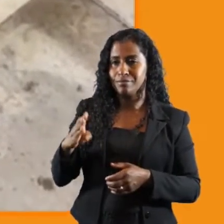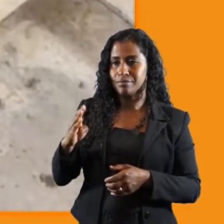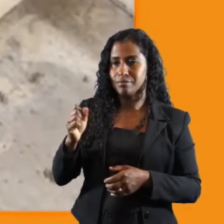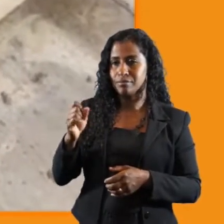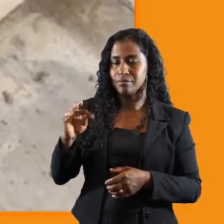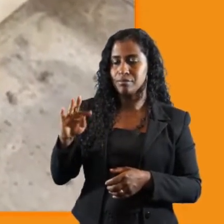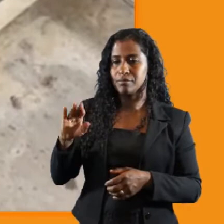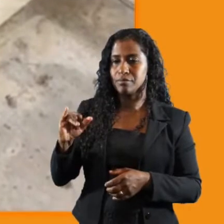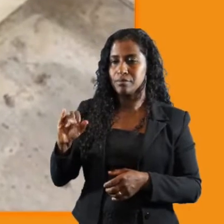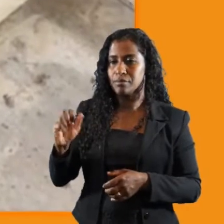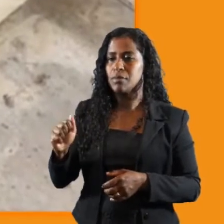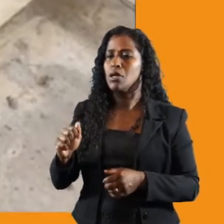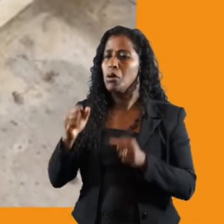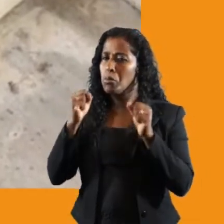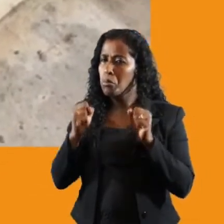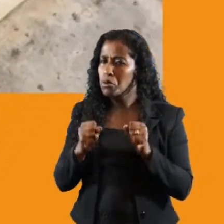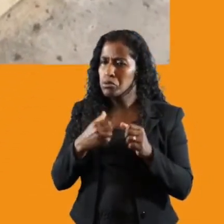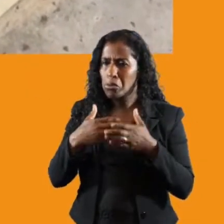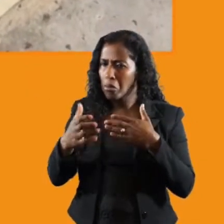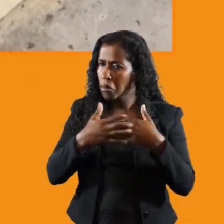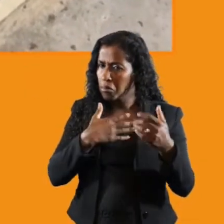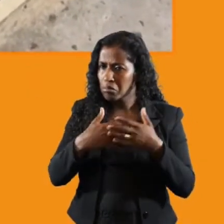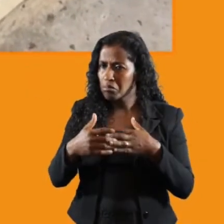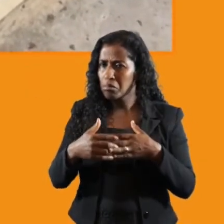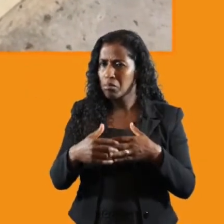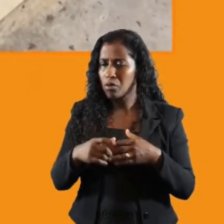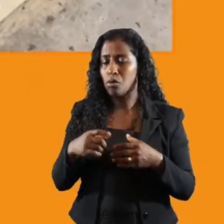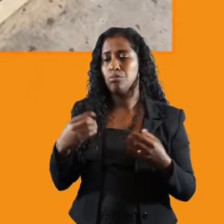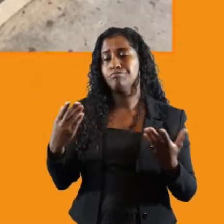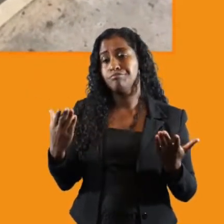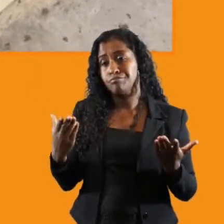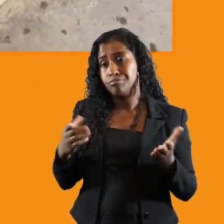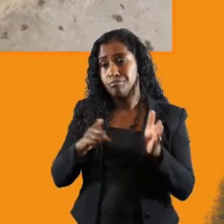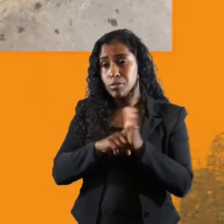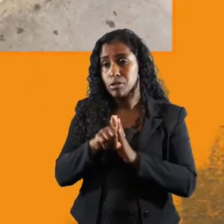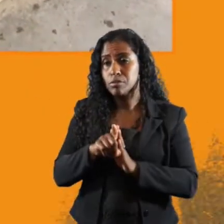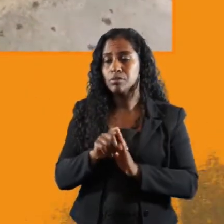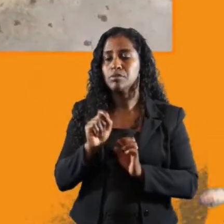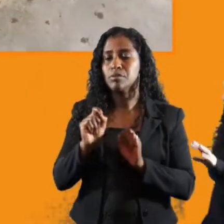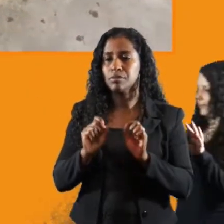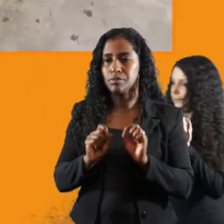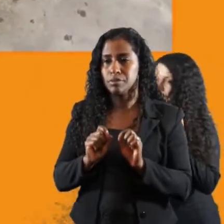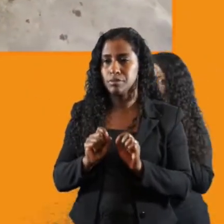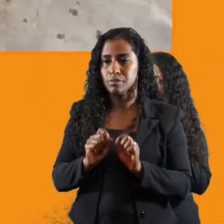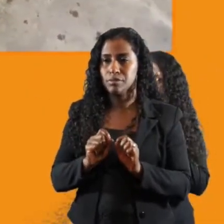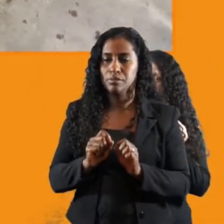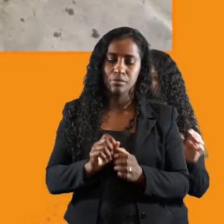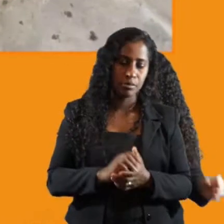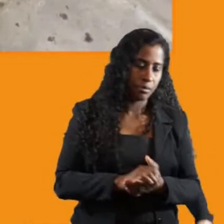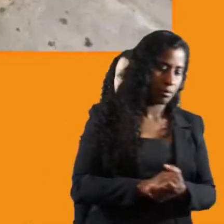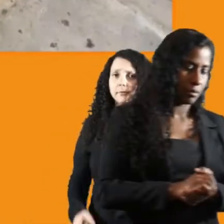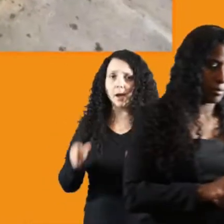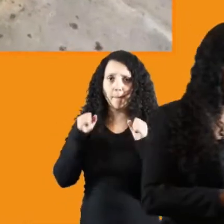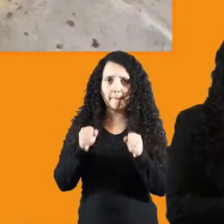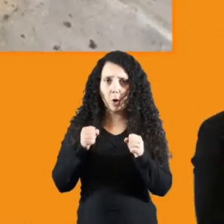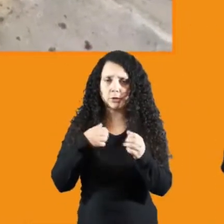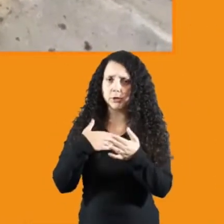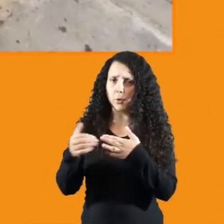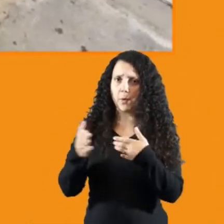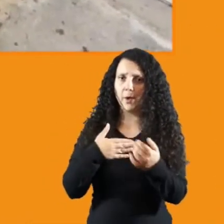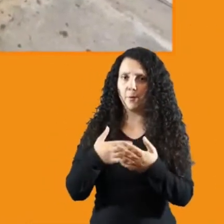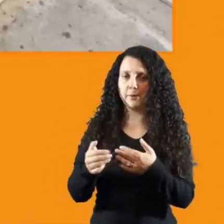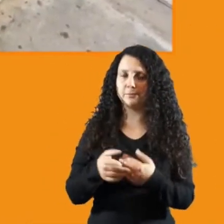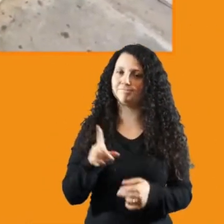posso colocar qualquer tipo de bateria? Aí é a pergunta que o Alan vai responder para ti. Pode ser qualquer tipo, Alan? Não dá para ser qualquer tipo,